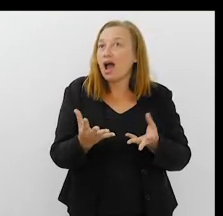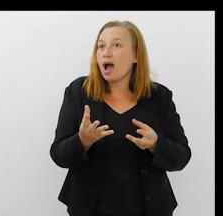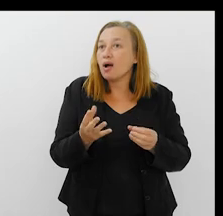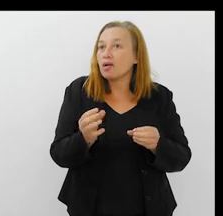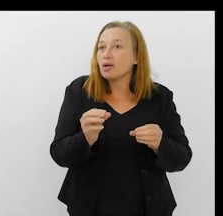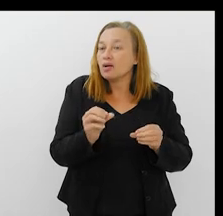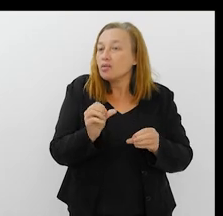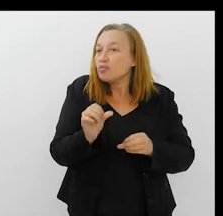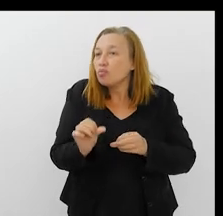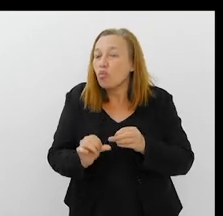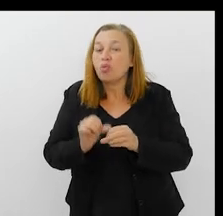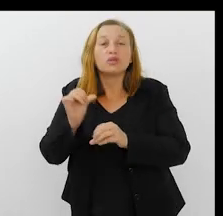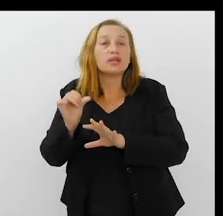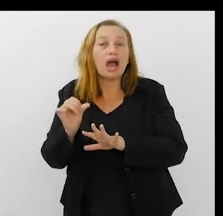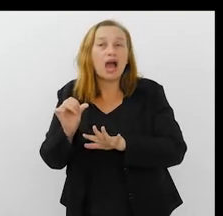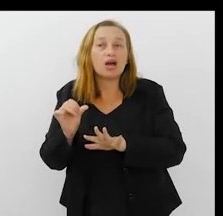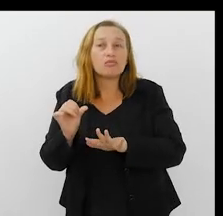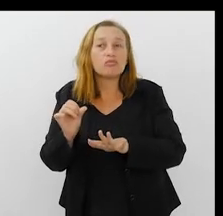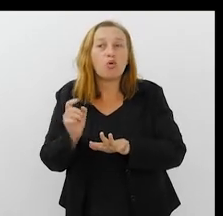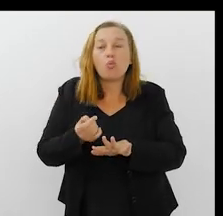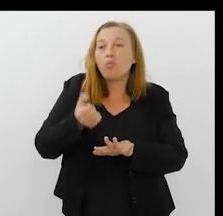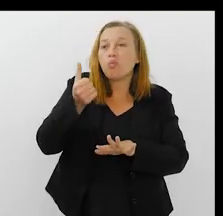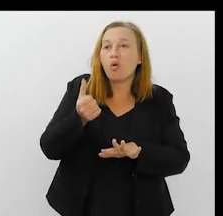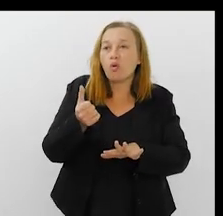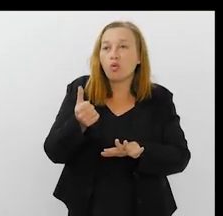pouco daquele estereótipo